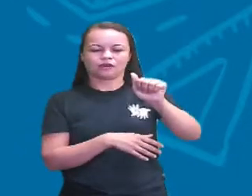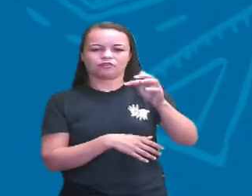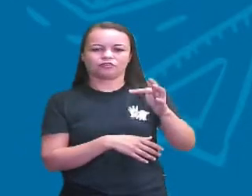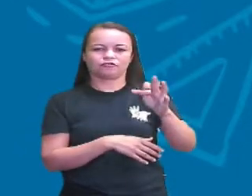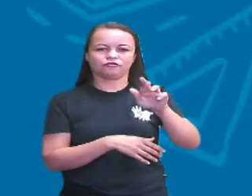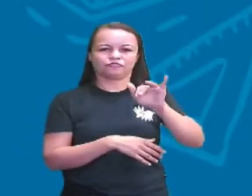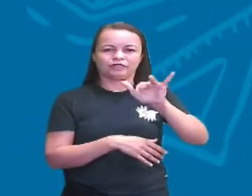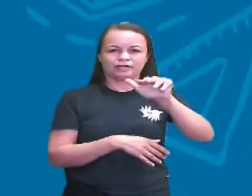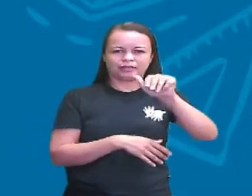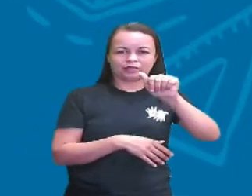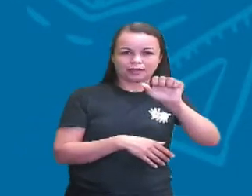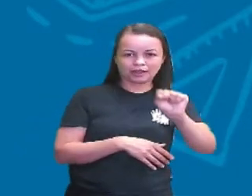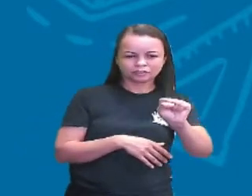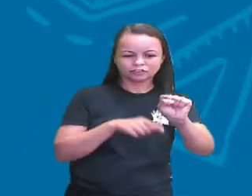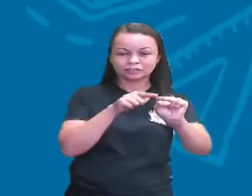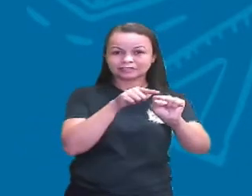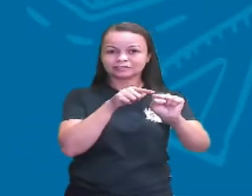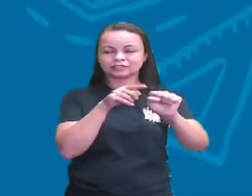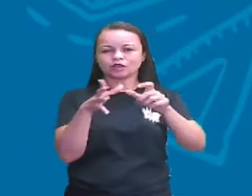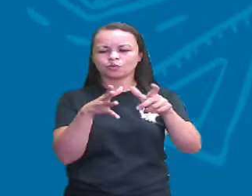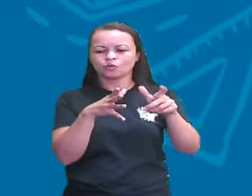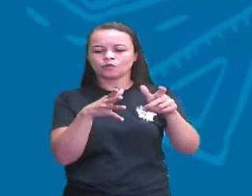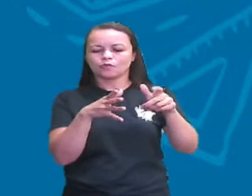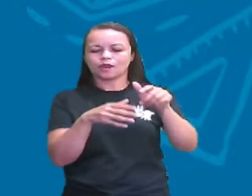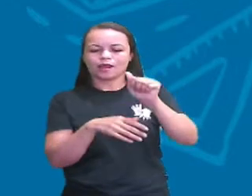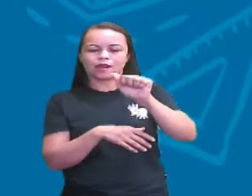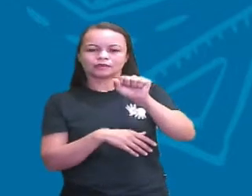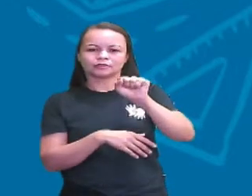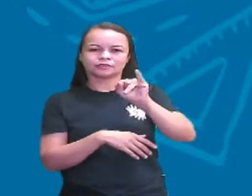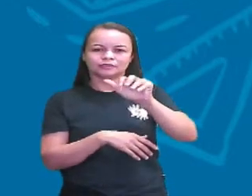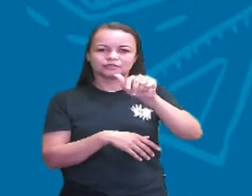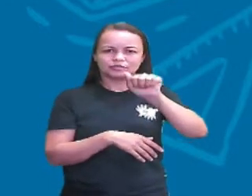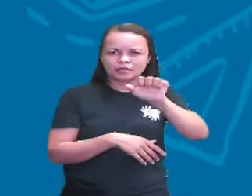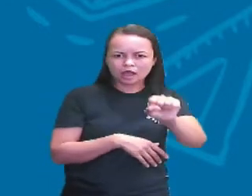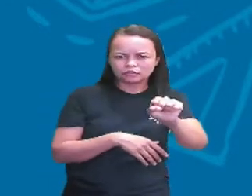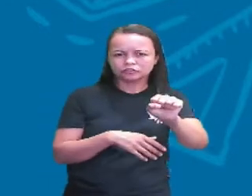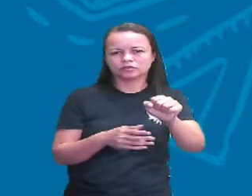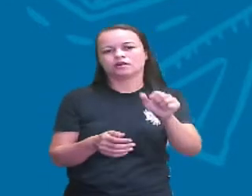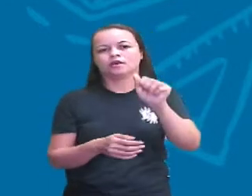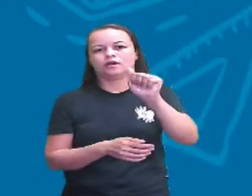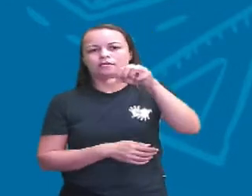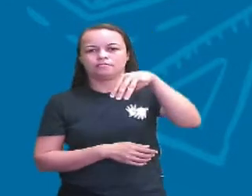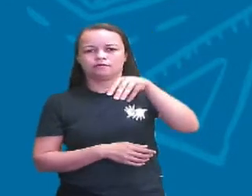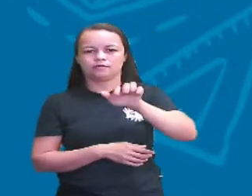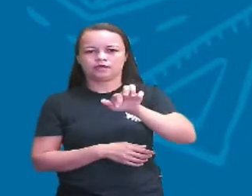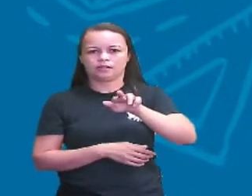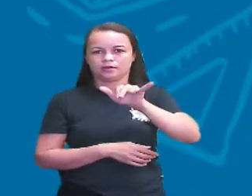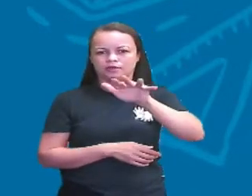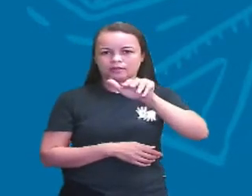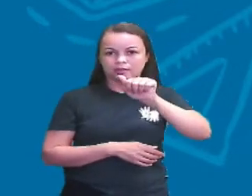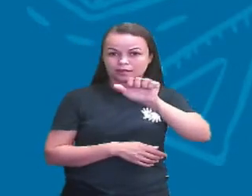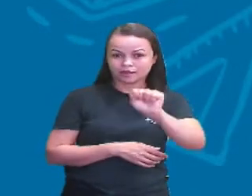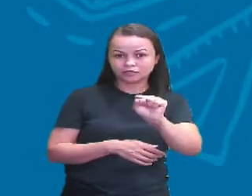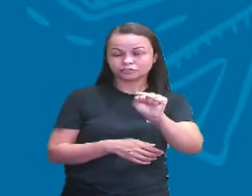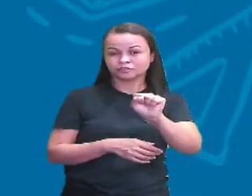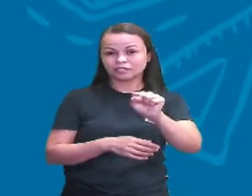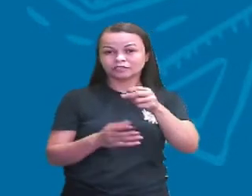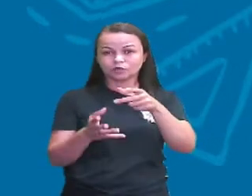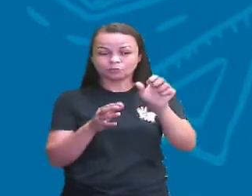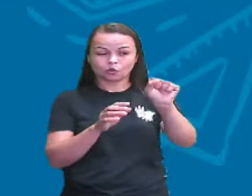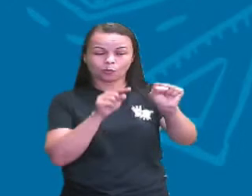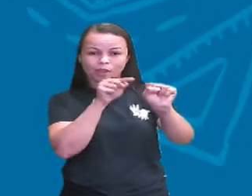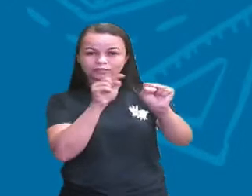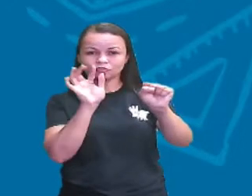quando a gente pensa em África, a gente pode ser levado ao erro de que todo mundo que mora na África, todas